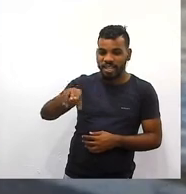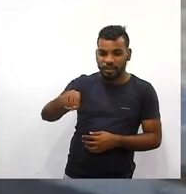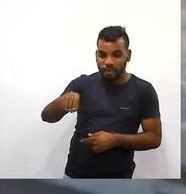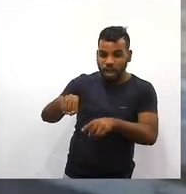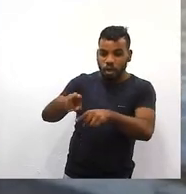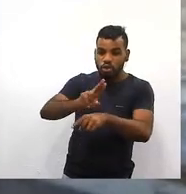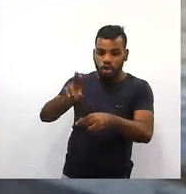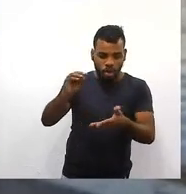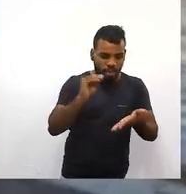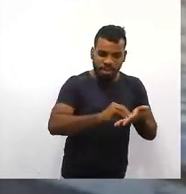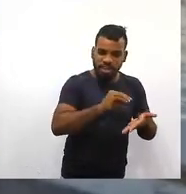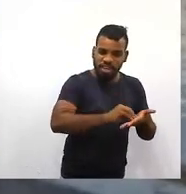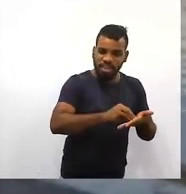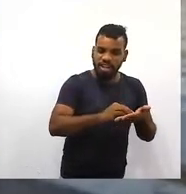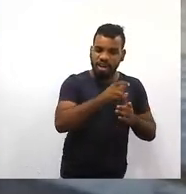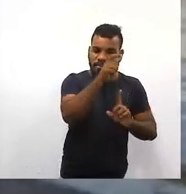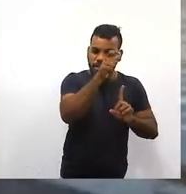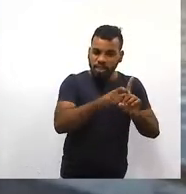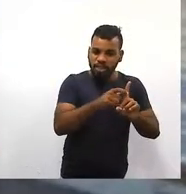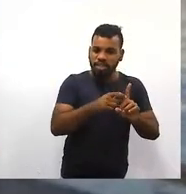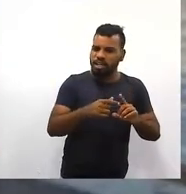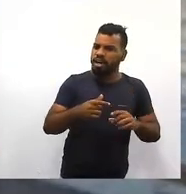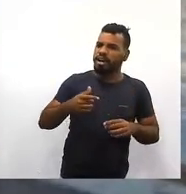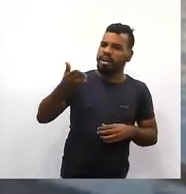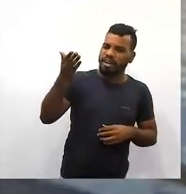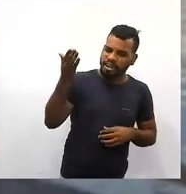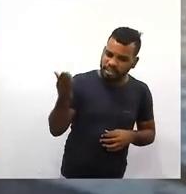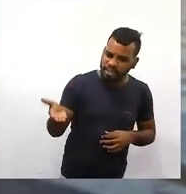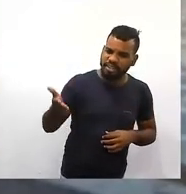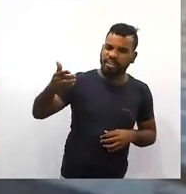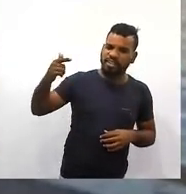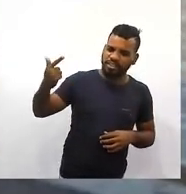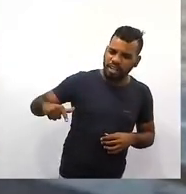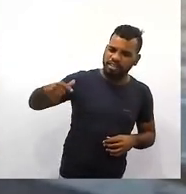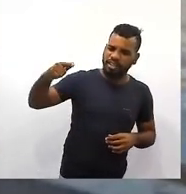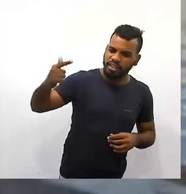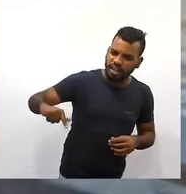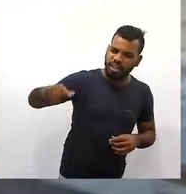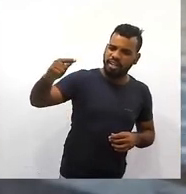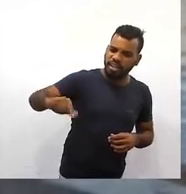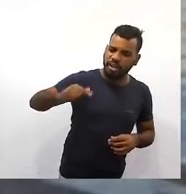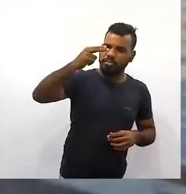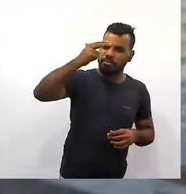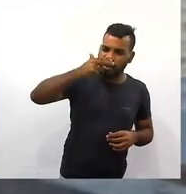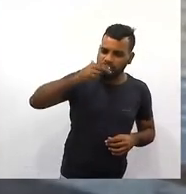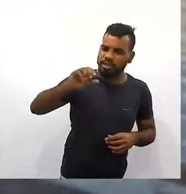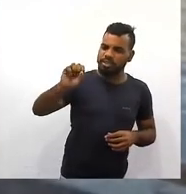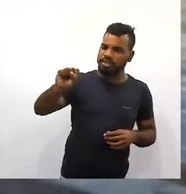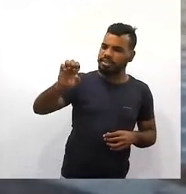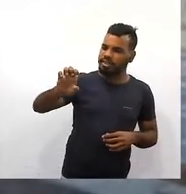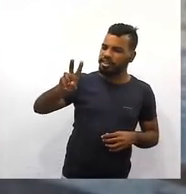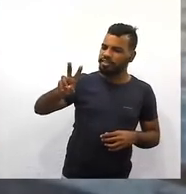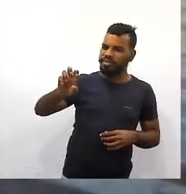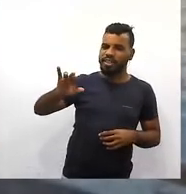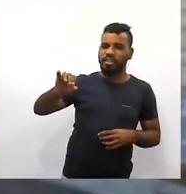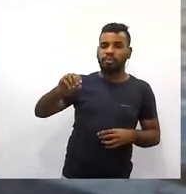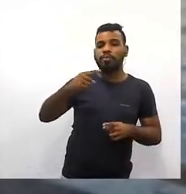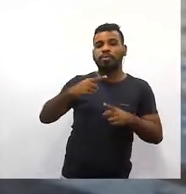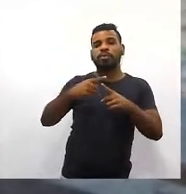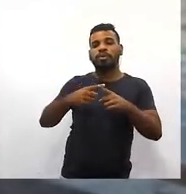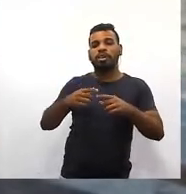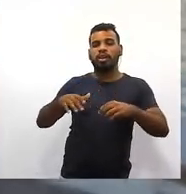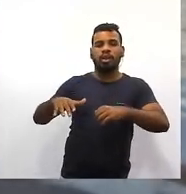Ou seja, mais um Severino. Porque são tantos e tantos Severinos, né, que a seca matou.